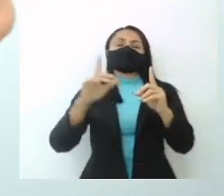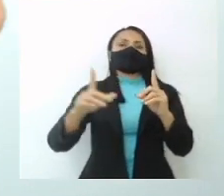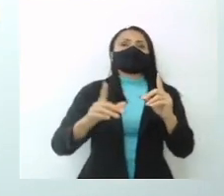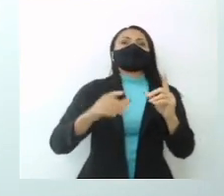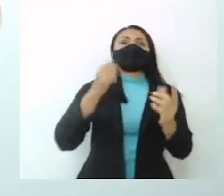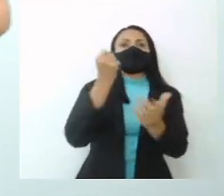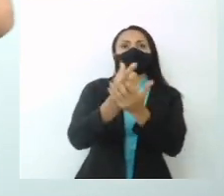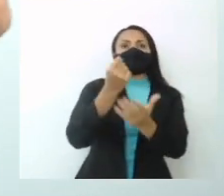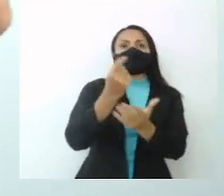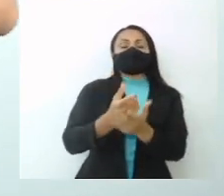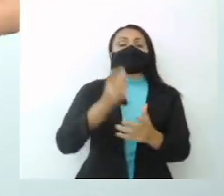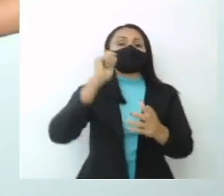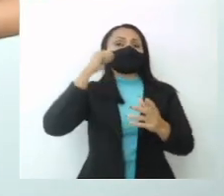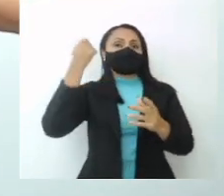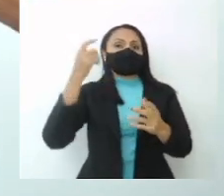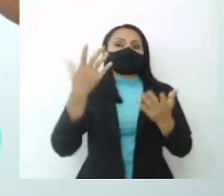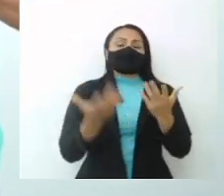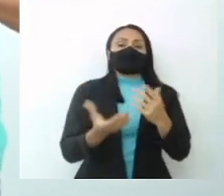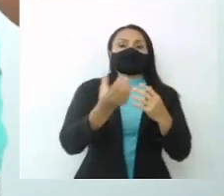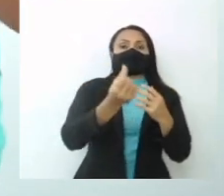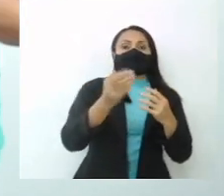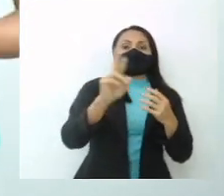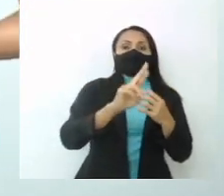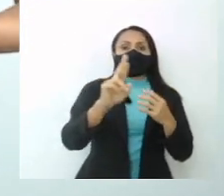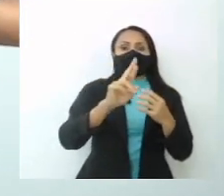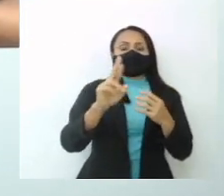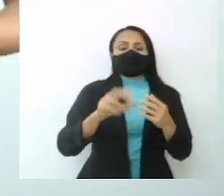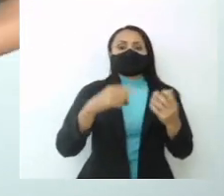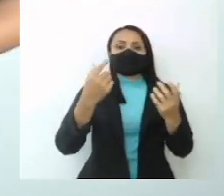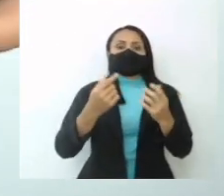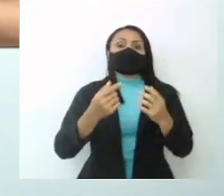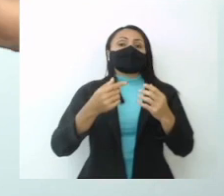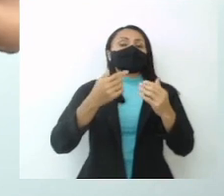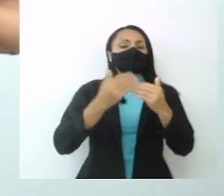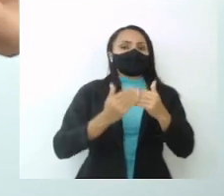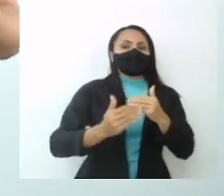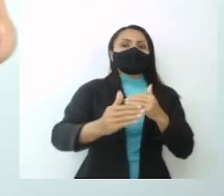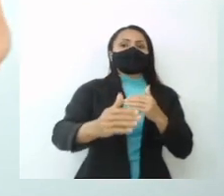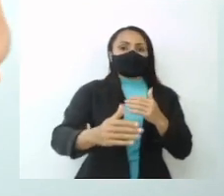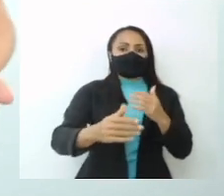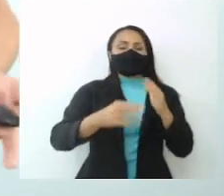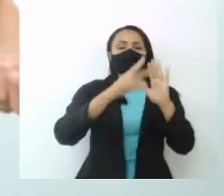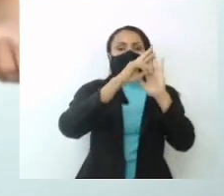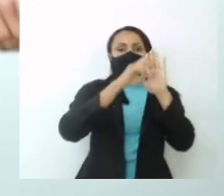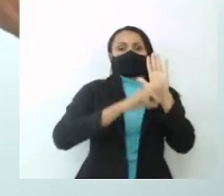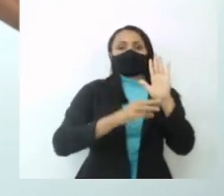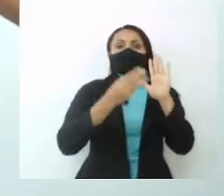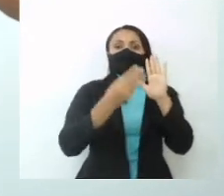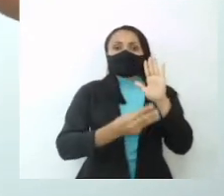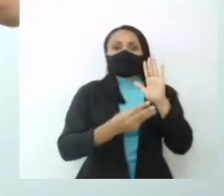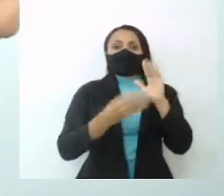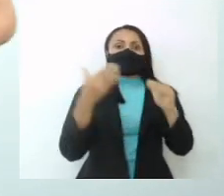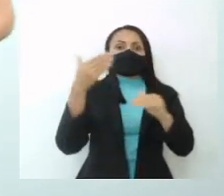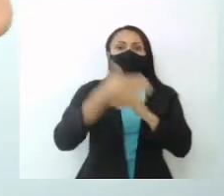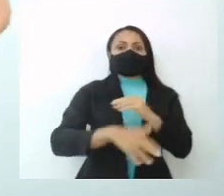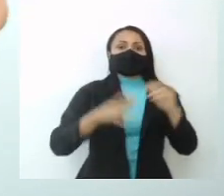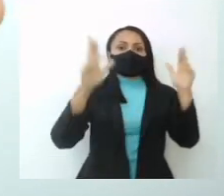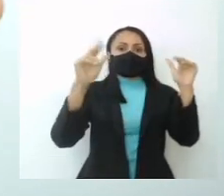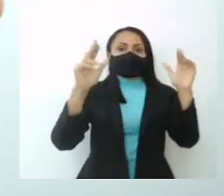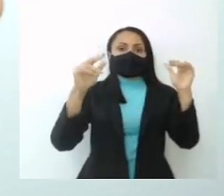irão custar R$6. E assim por diante. Você está utilizando aí a regra de 3, que está dentro do conteúdo